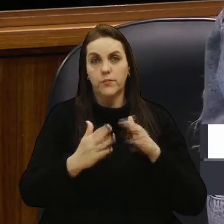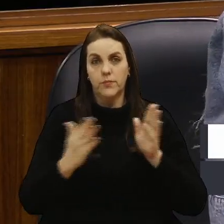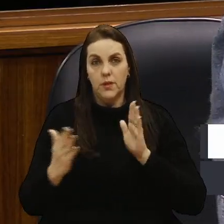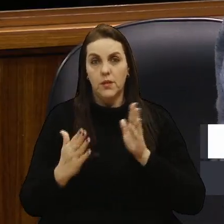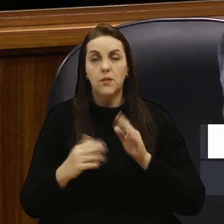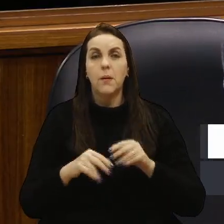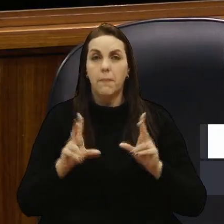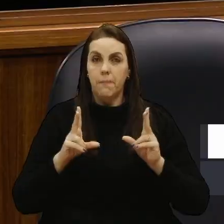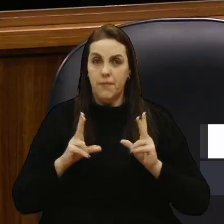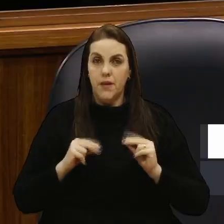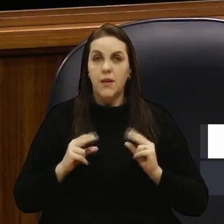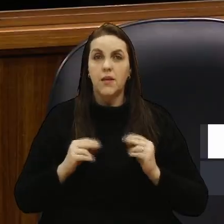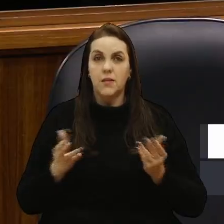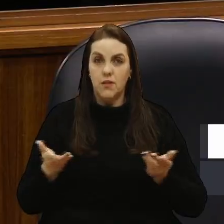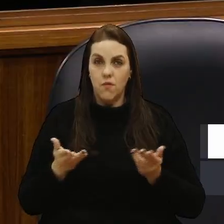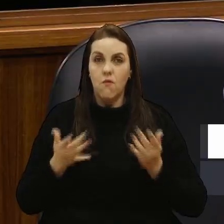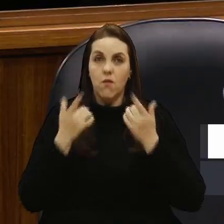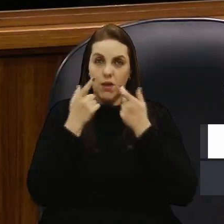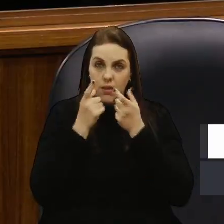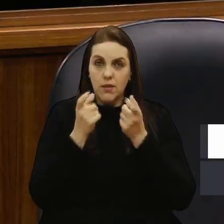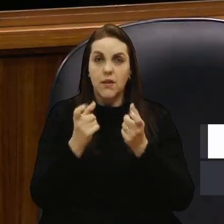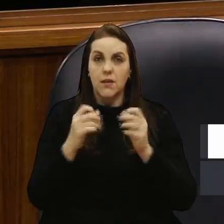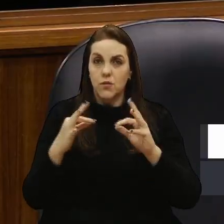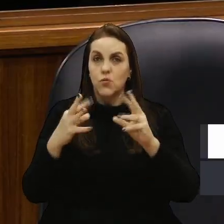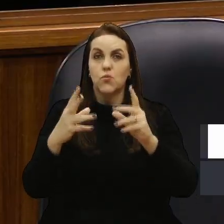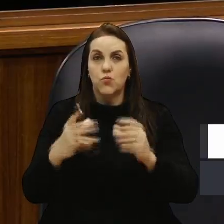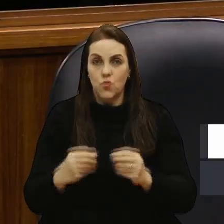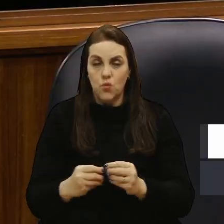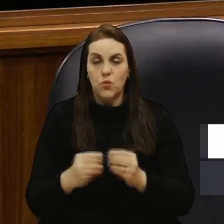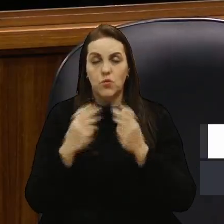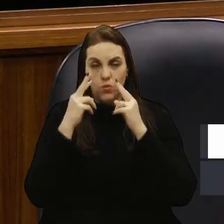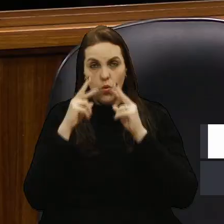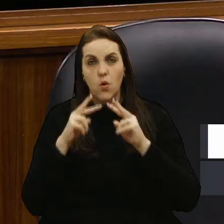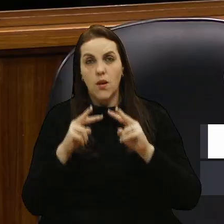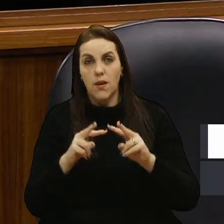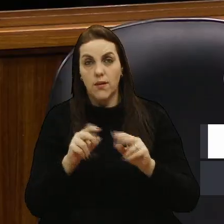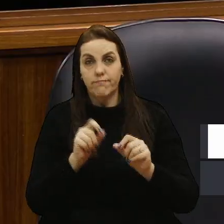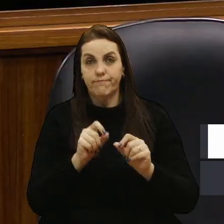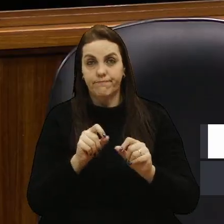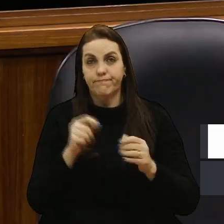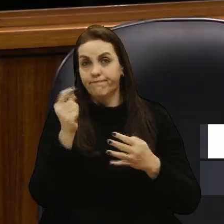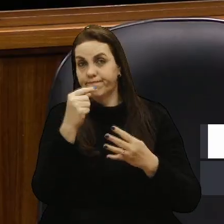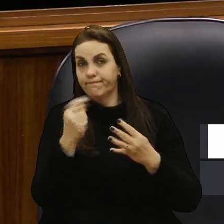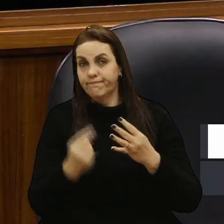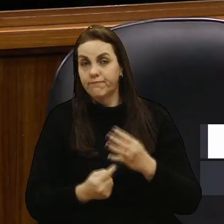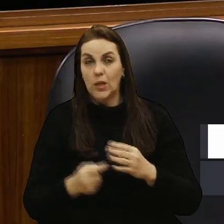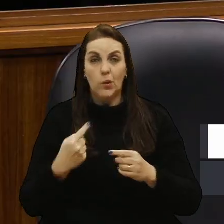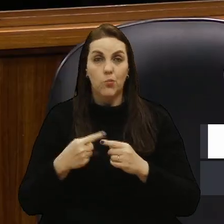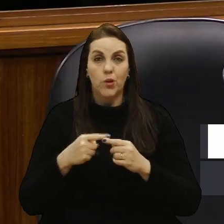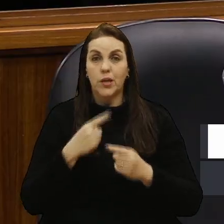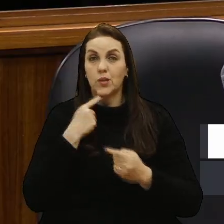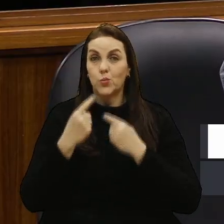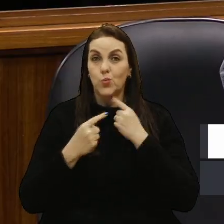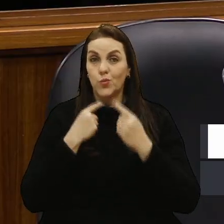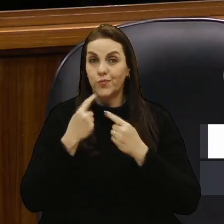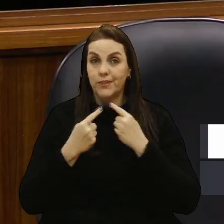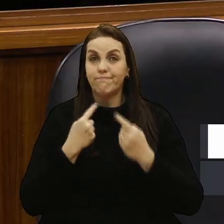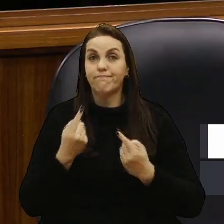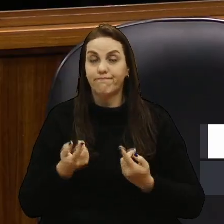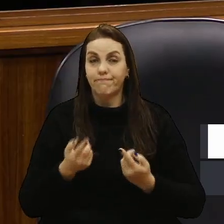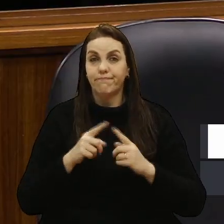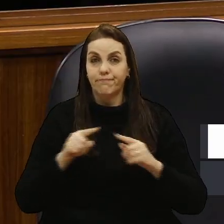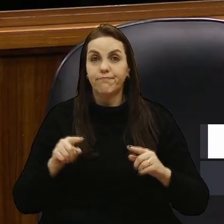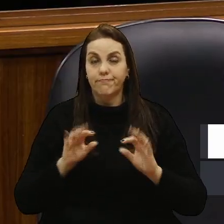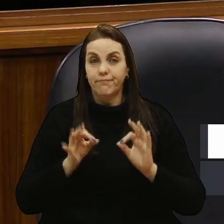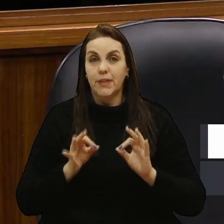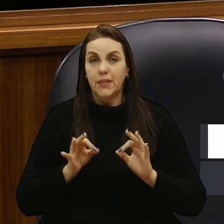sim, o nosso interesse, que merece que a gente olhe para essas questões, porque são muitas dúvidas, mas é